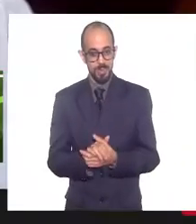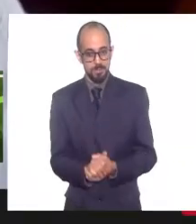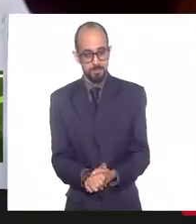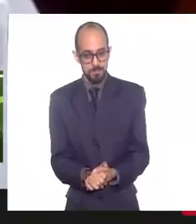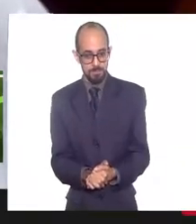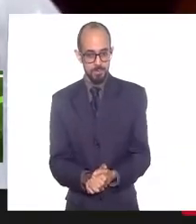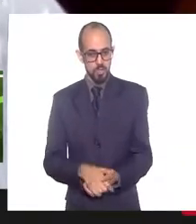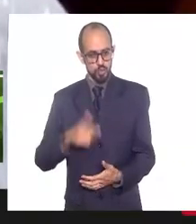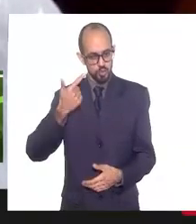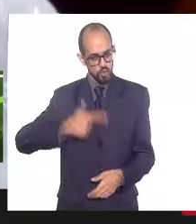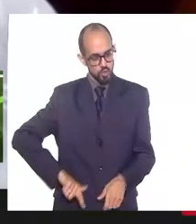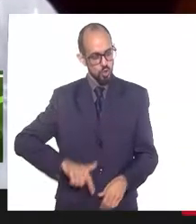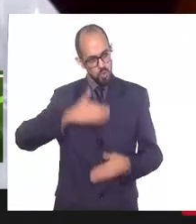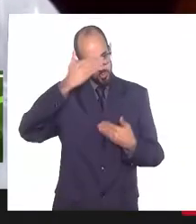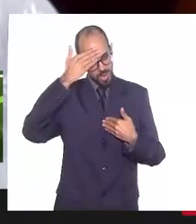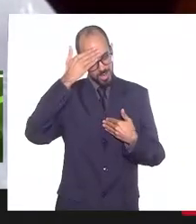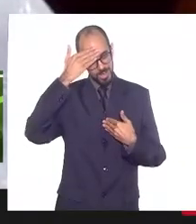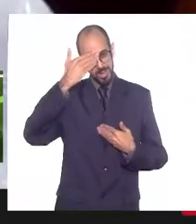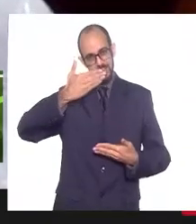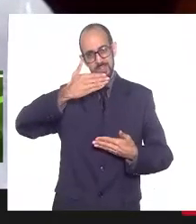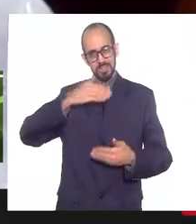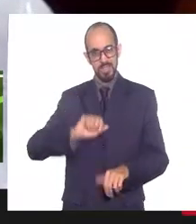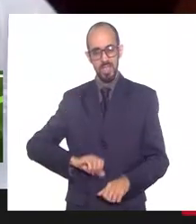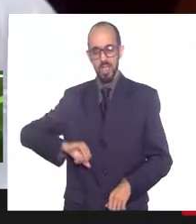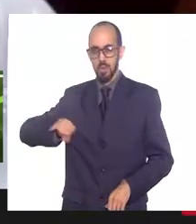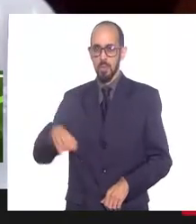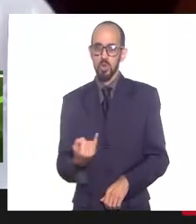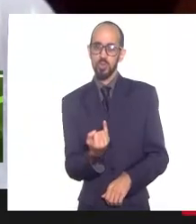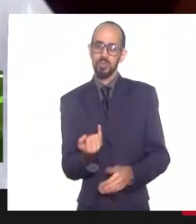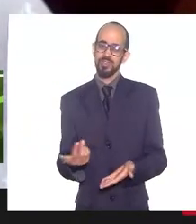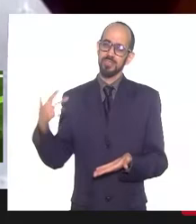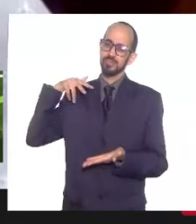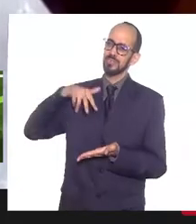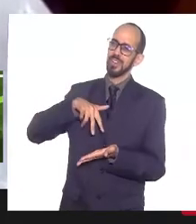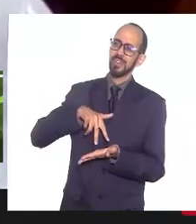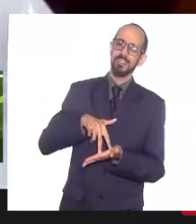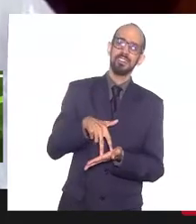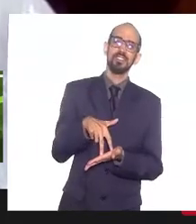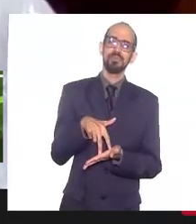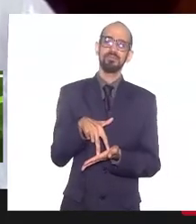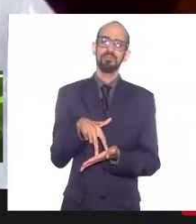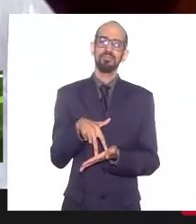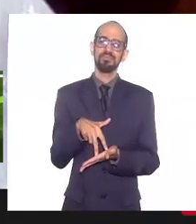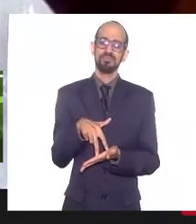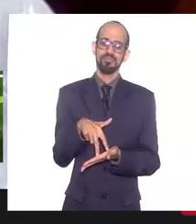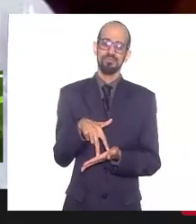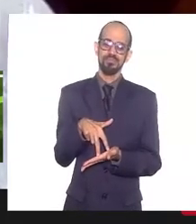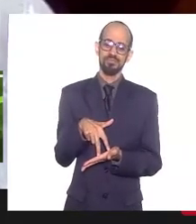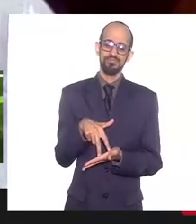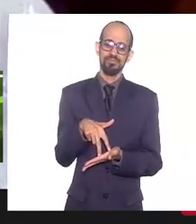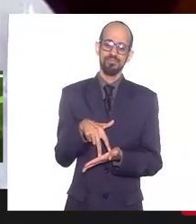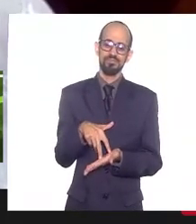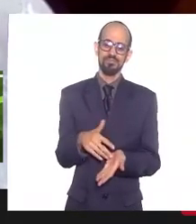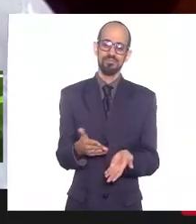mais uma vez agradecer a oportunidade de estar aqui